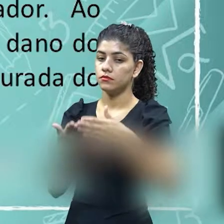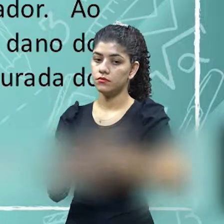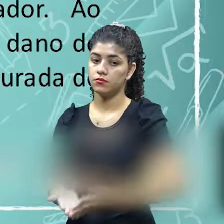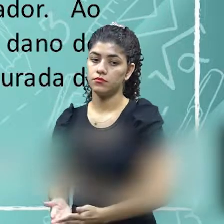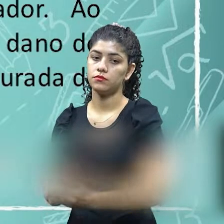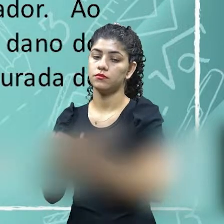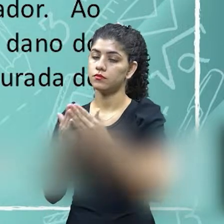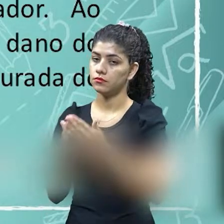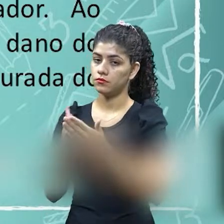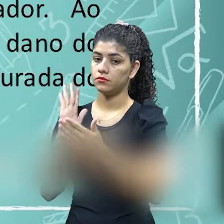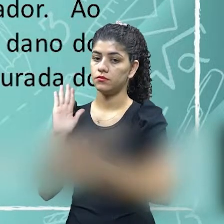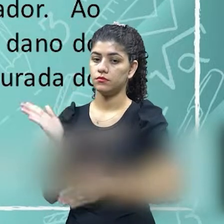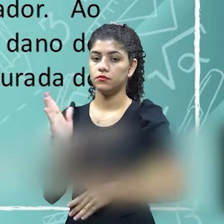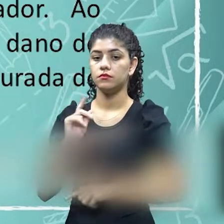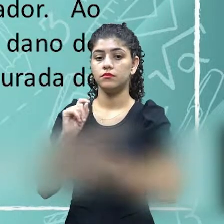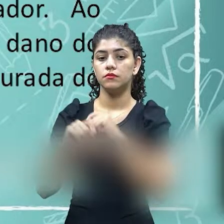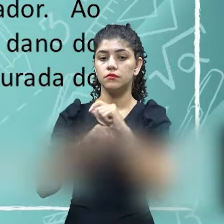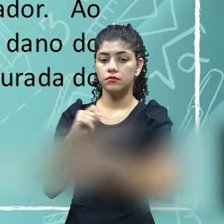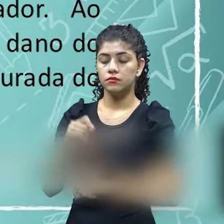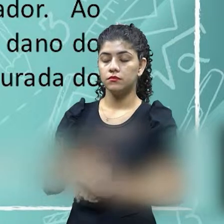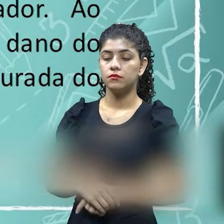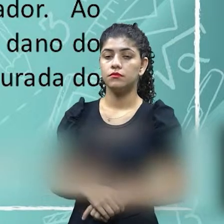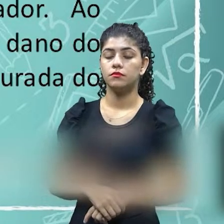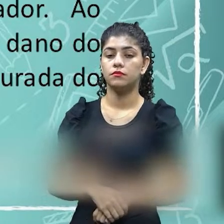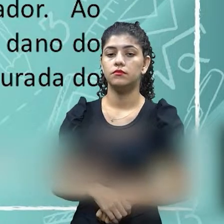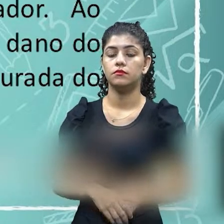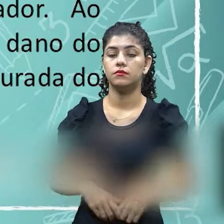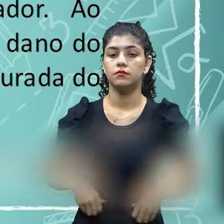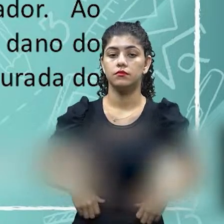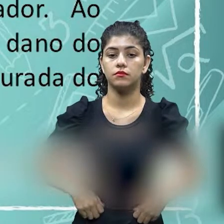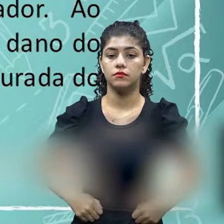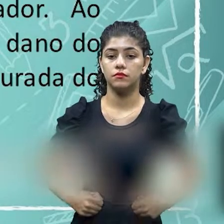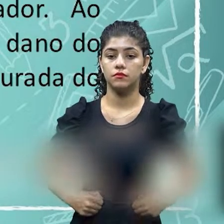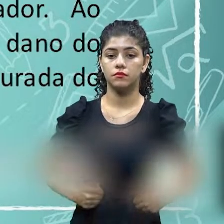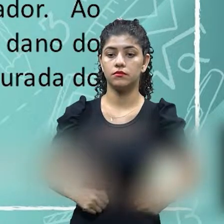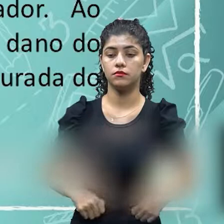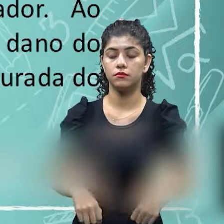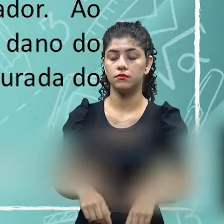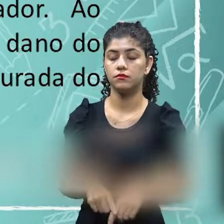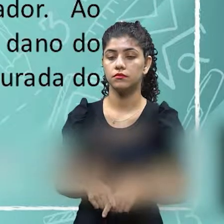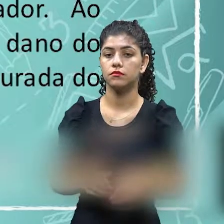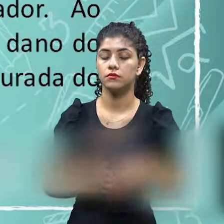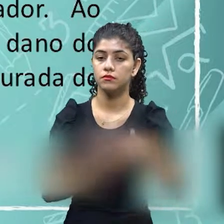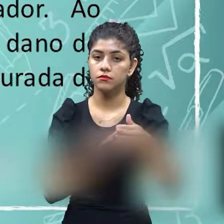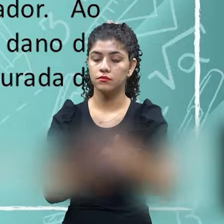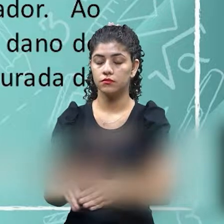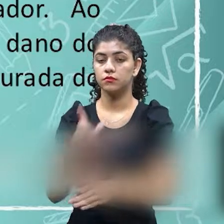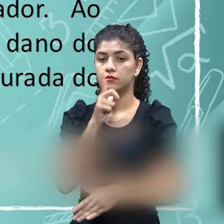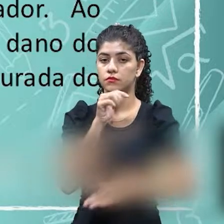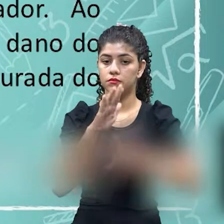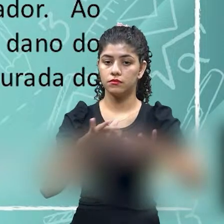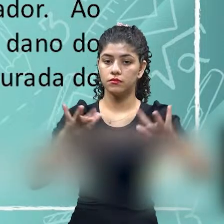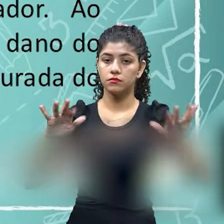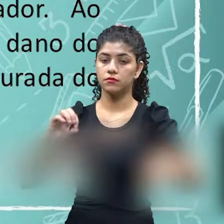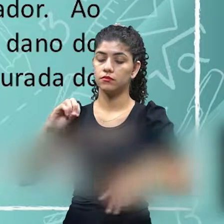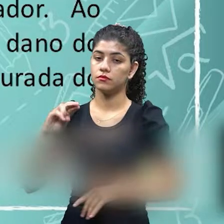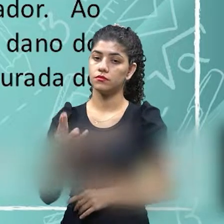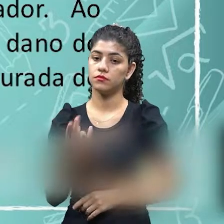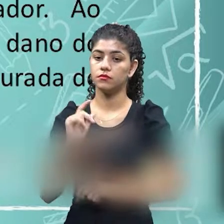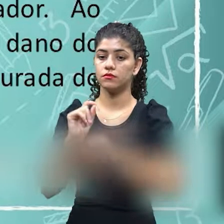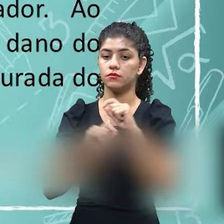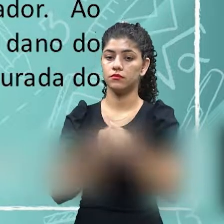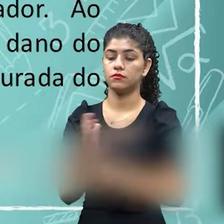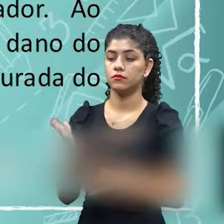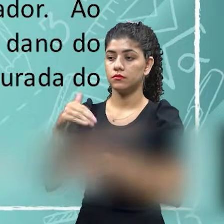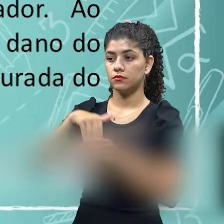pelo importador, no qual porto de embarque. A modalidade é válida para transporte marítimo ou hidroviário interior.